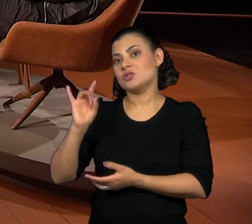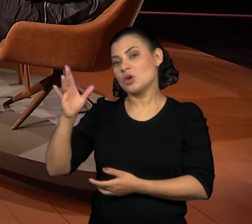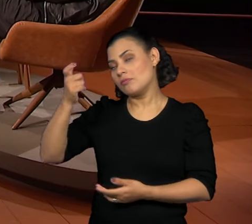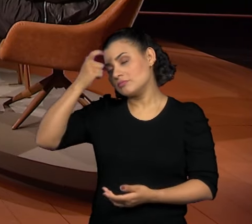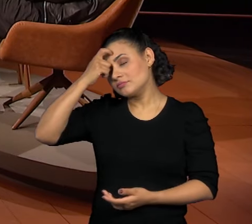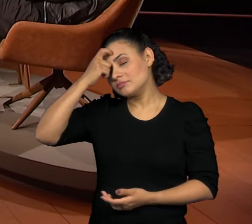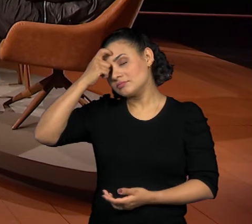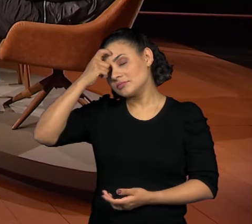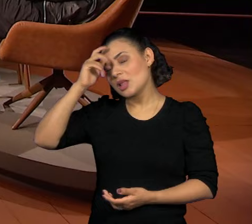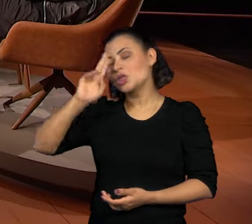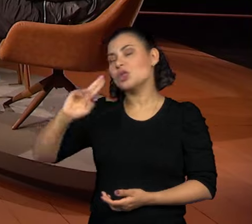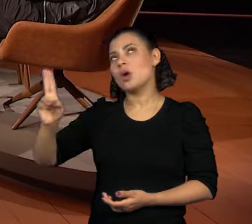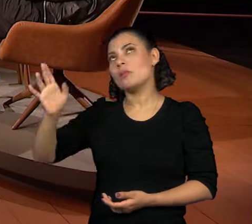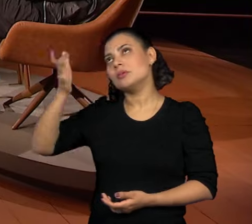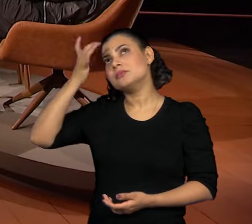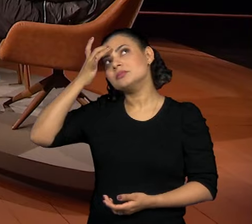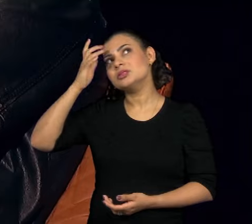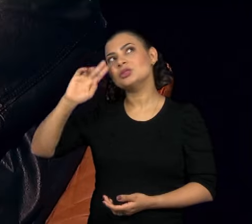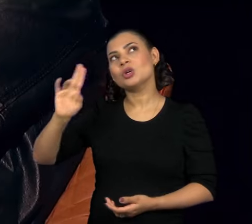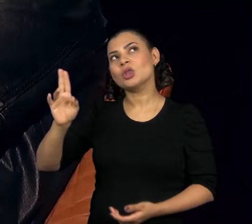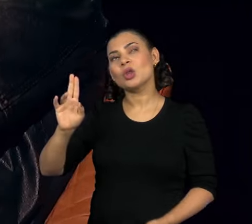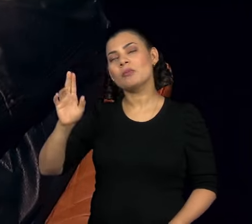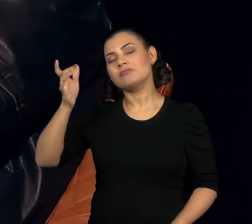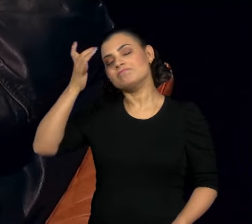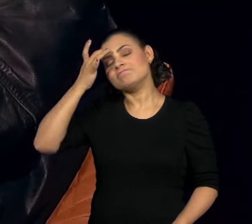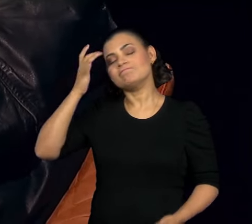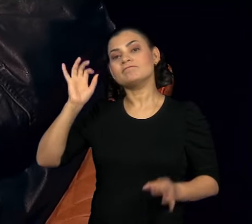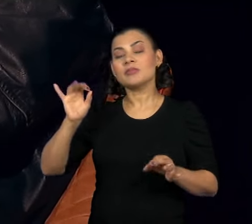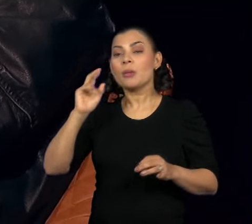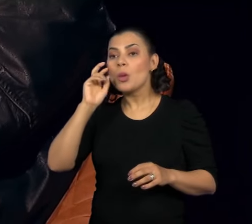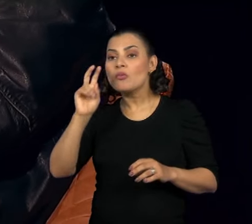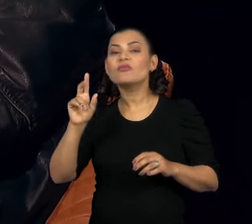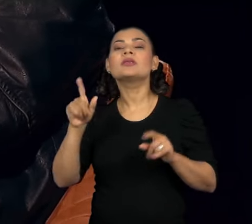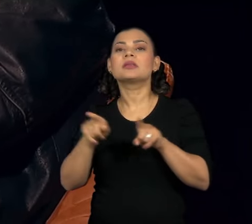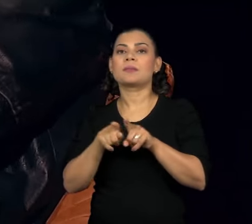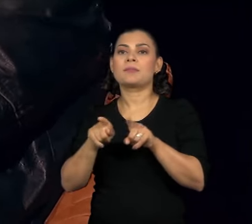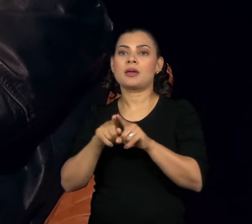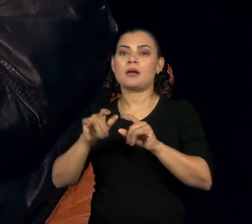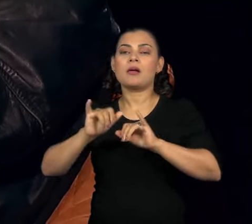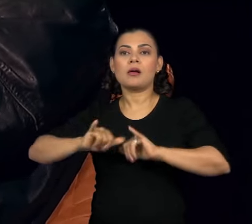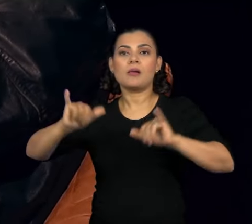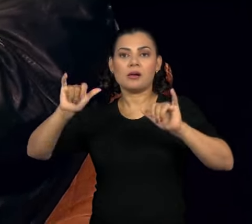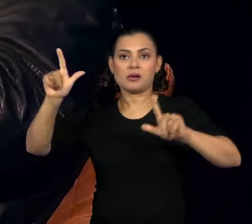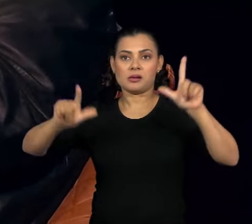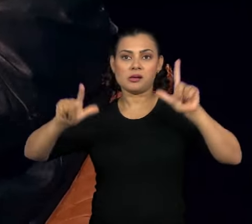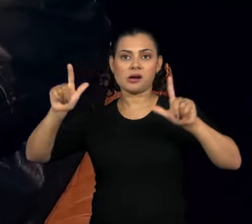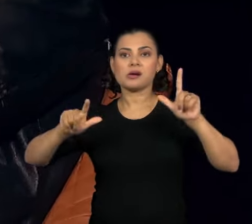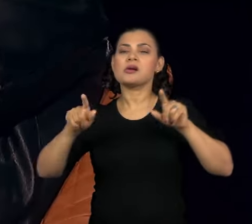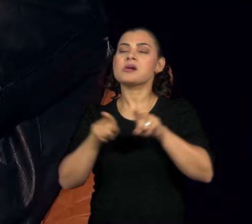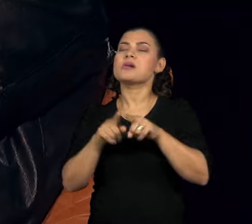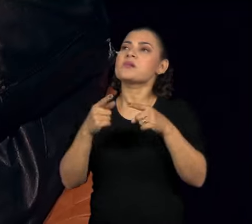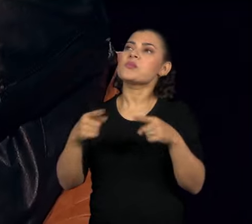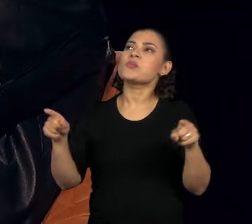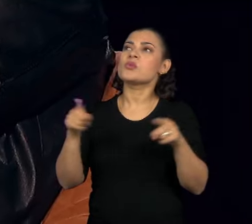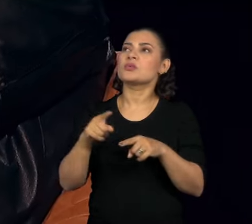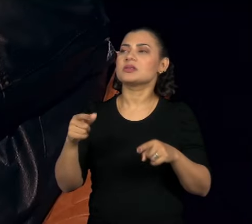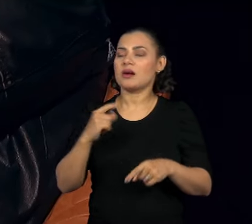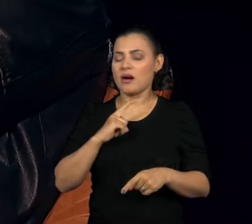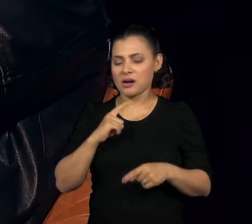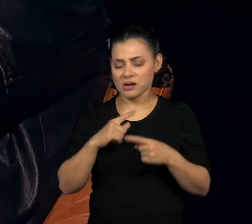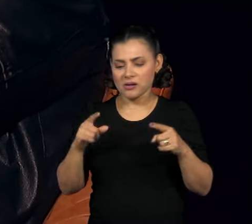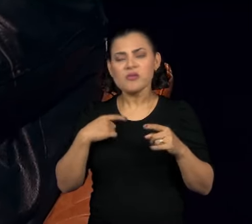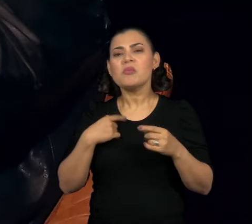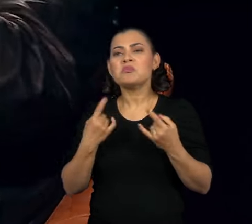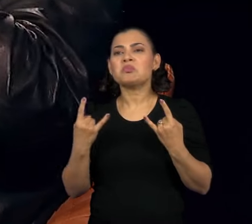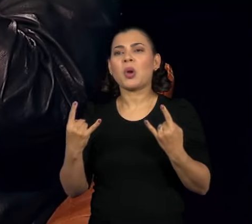tinha peça. Eu vi um comercial de Chevrolet na televisão, porque quando tinha um jingle, um cantor de